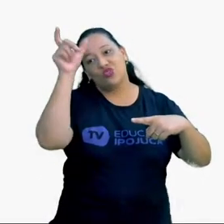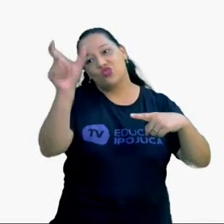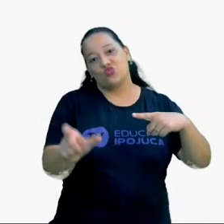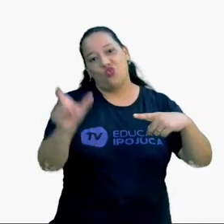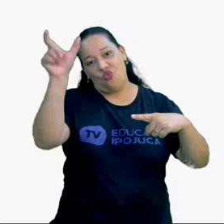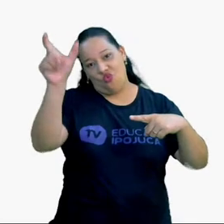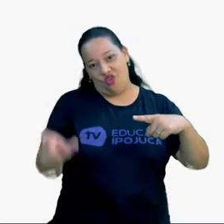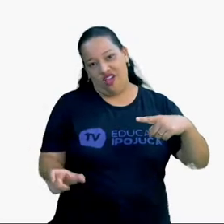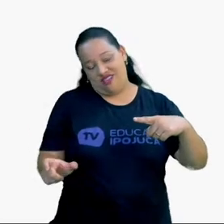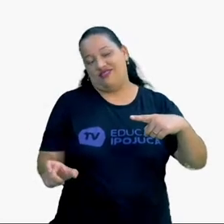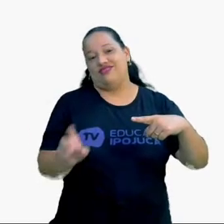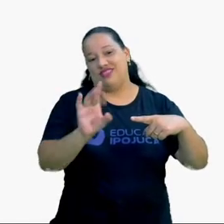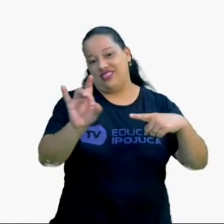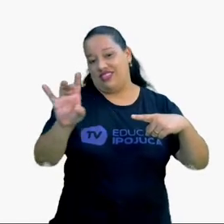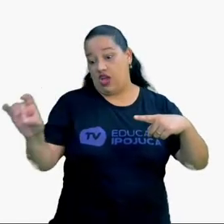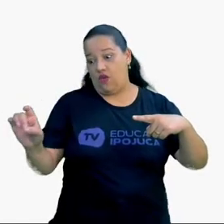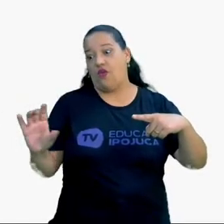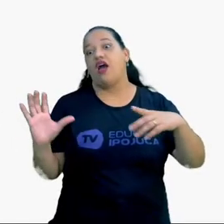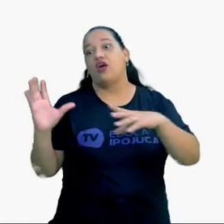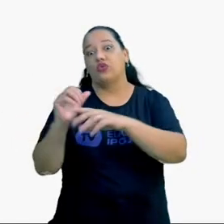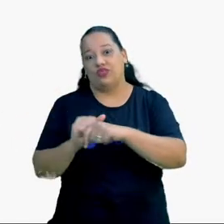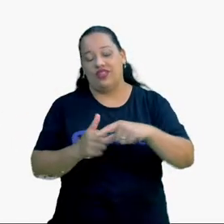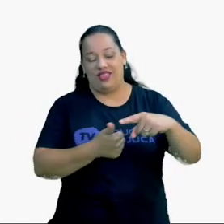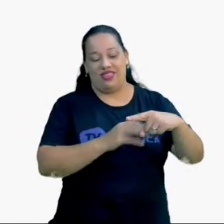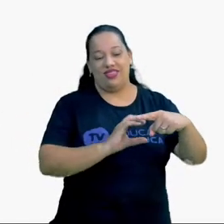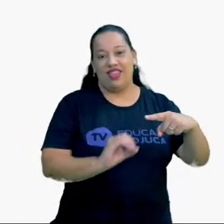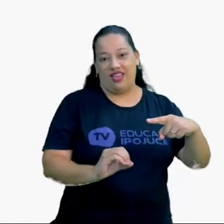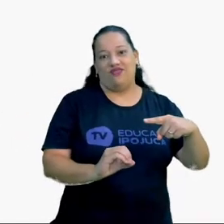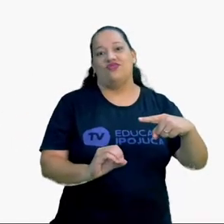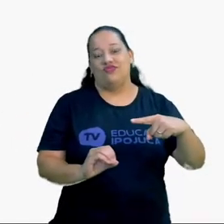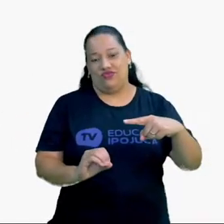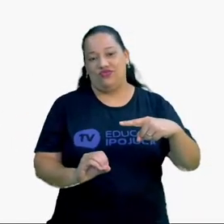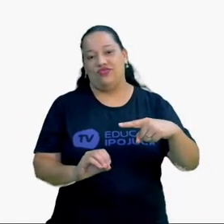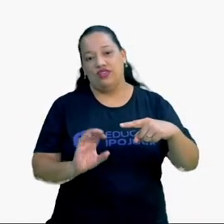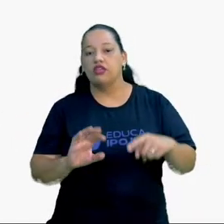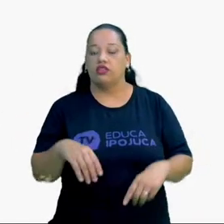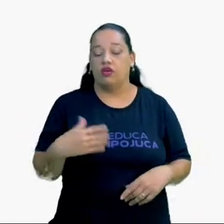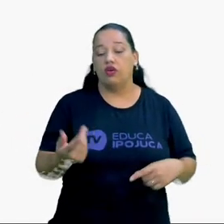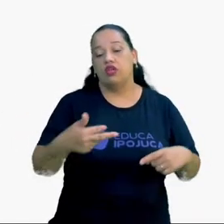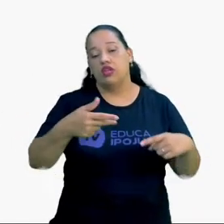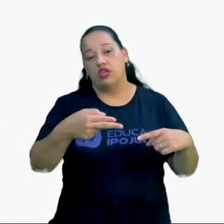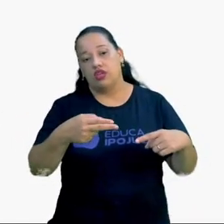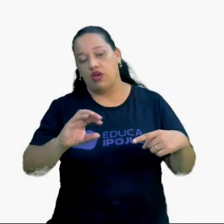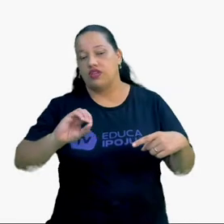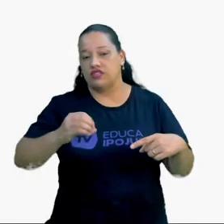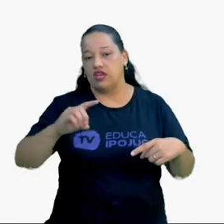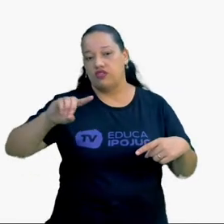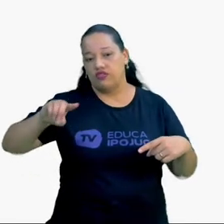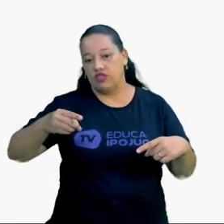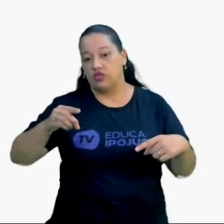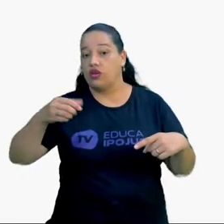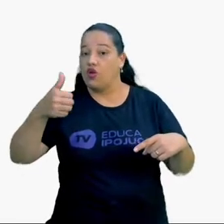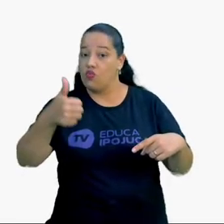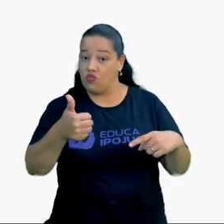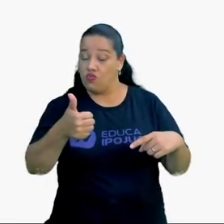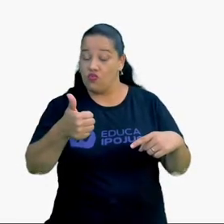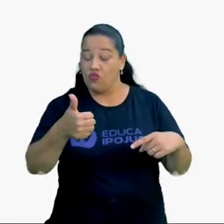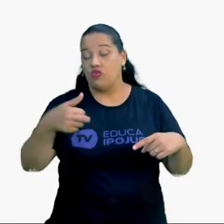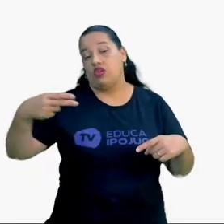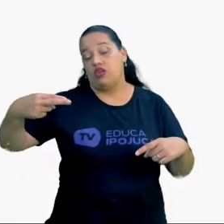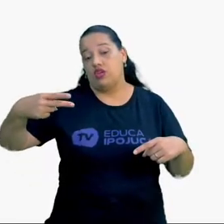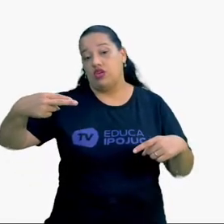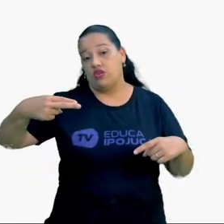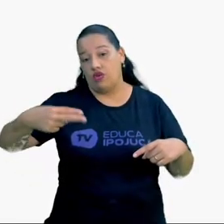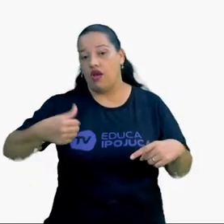entrevistadas. Então, a quantidade dividido pelo total, que é igual a 0,1, corresponde a